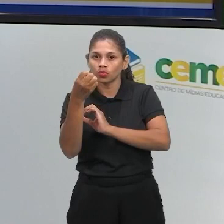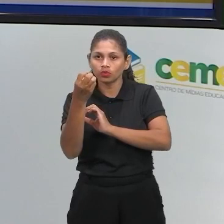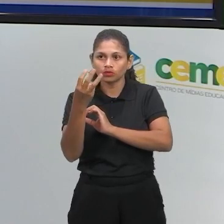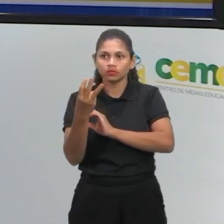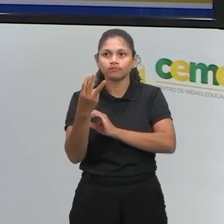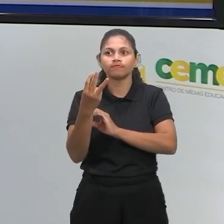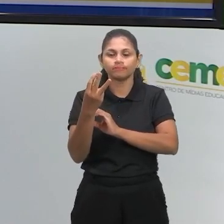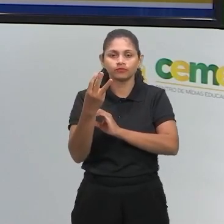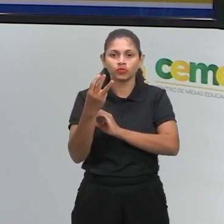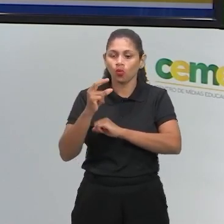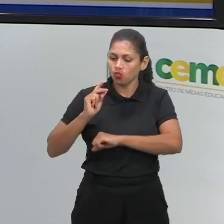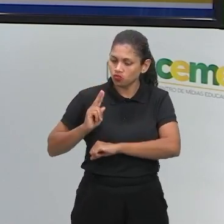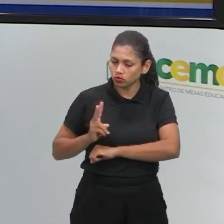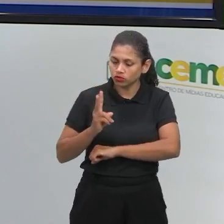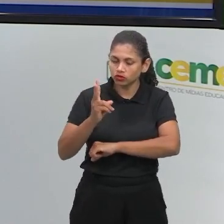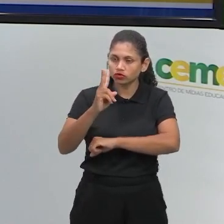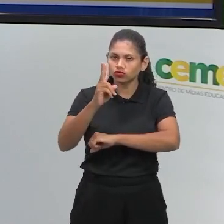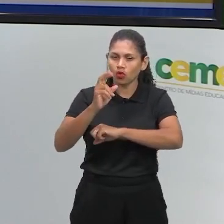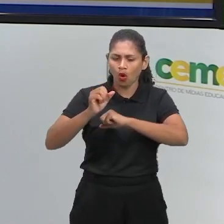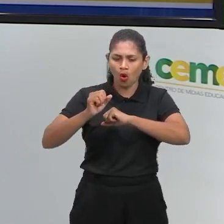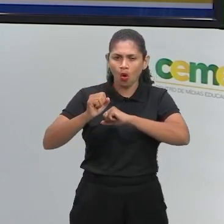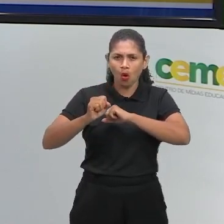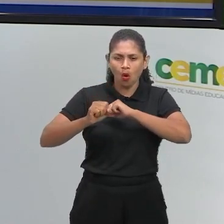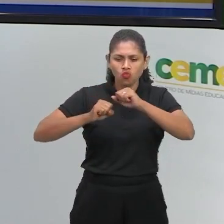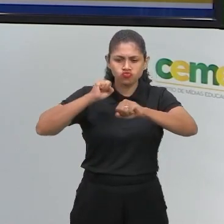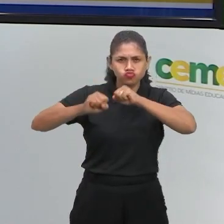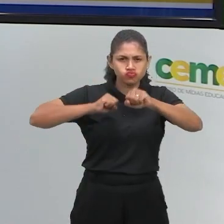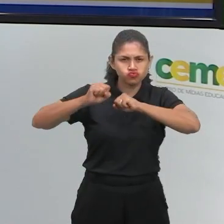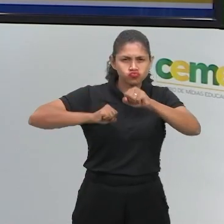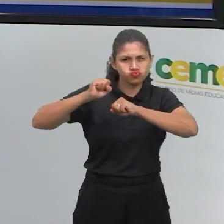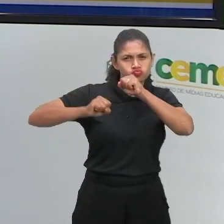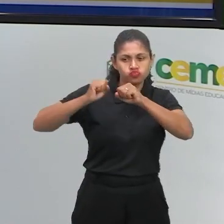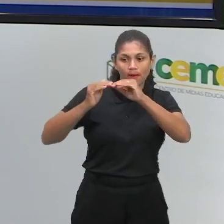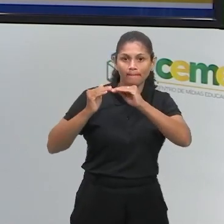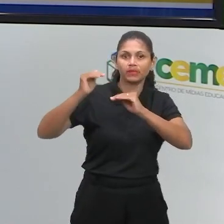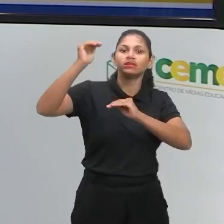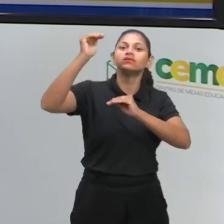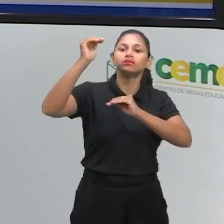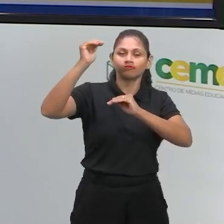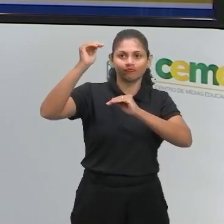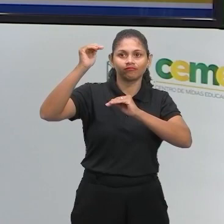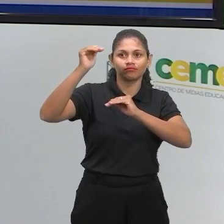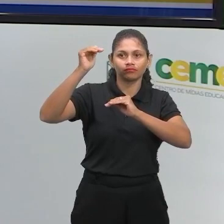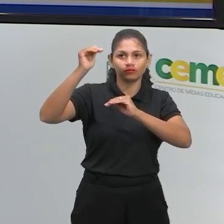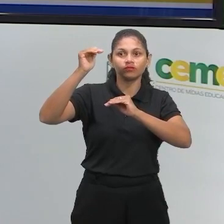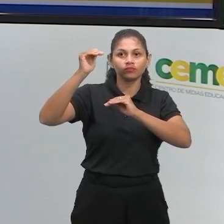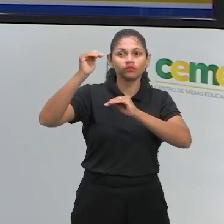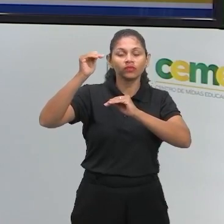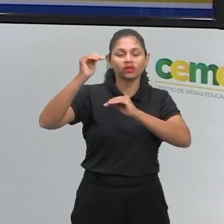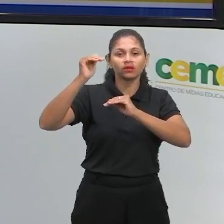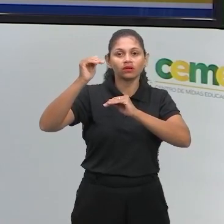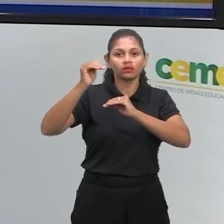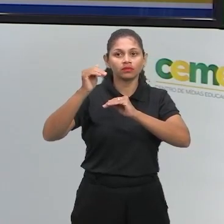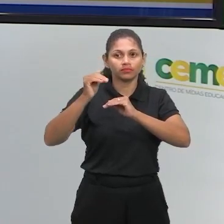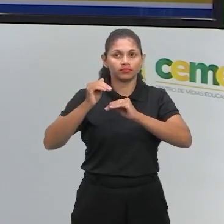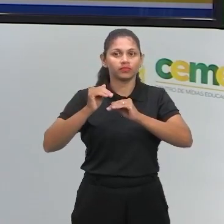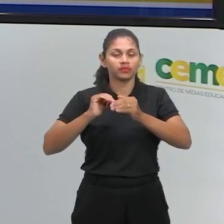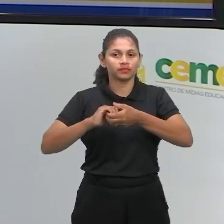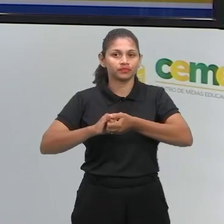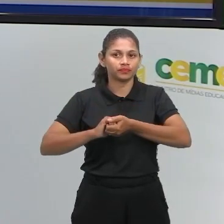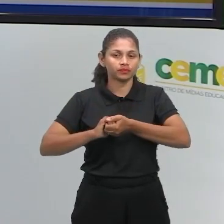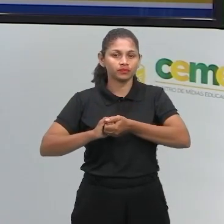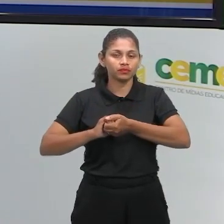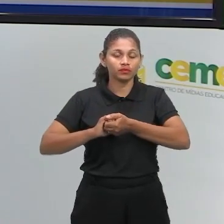aqui em velocidades altas. E do tempo 18 ao 28, ou seja, 10 minutos aí, né? 10 mais